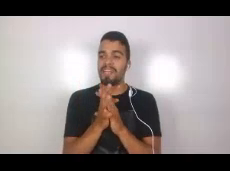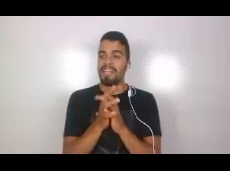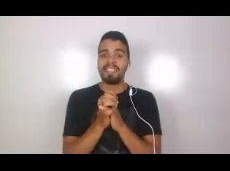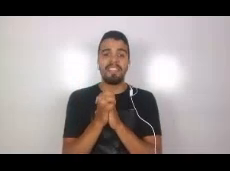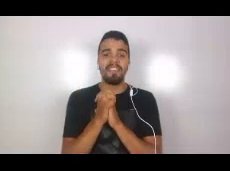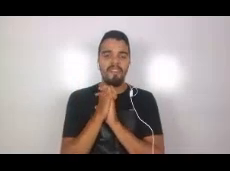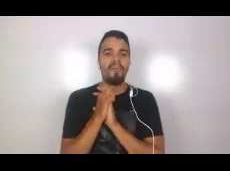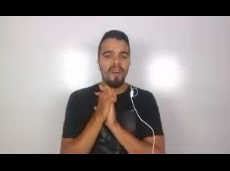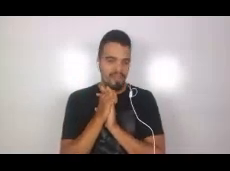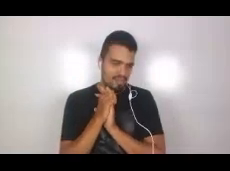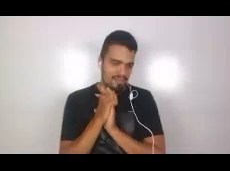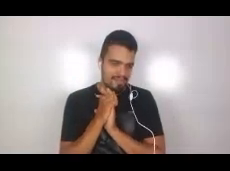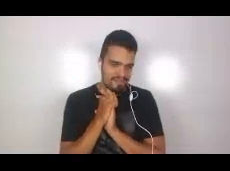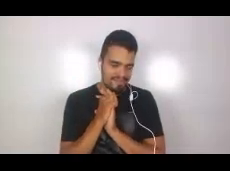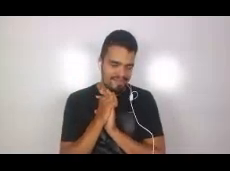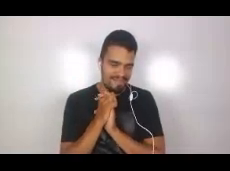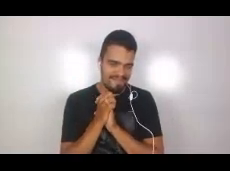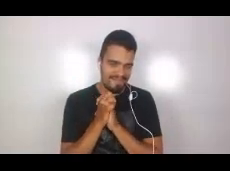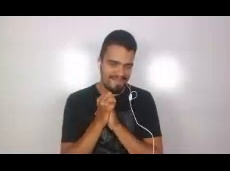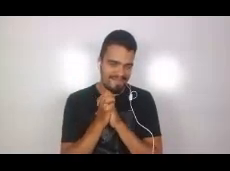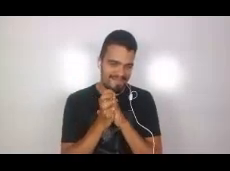forma. Se for moto,